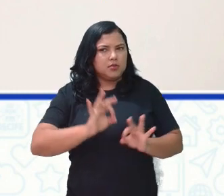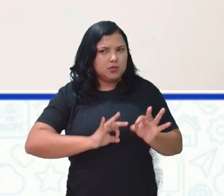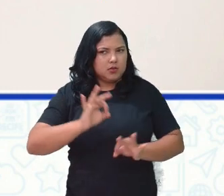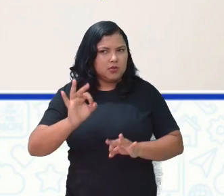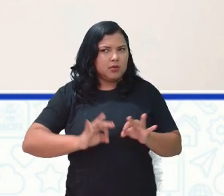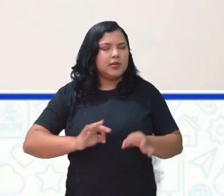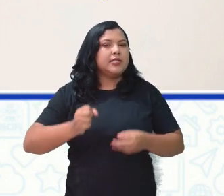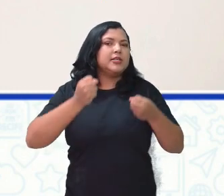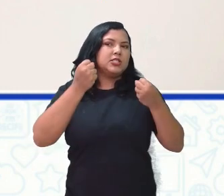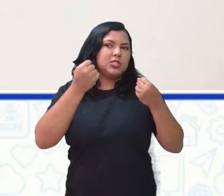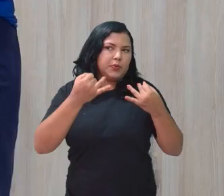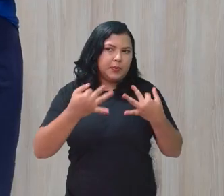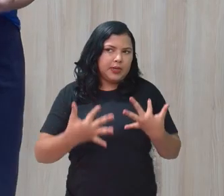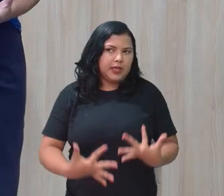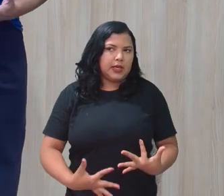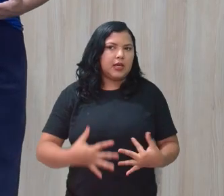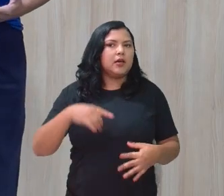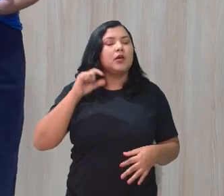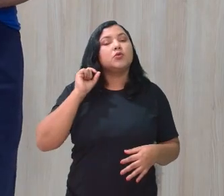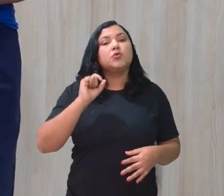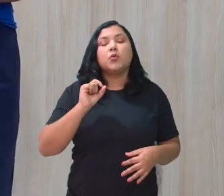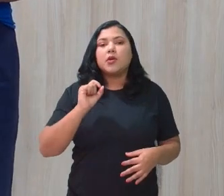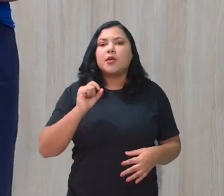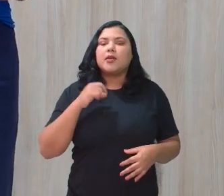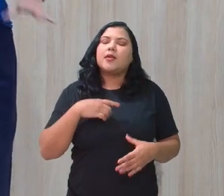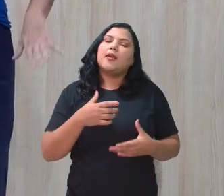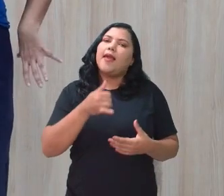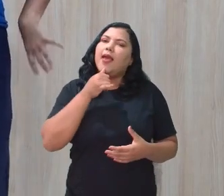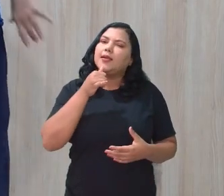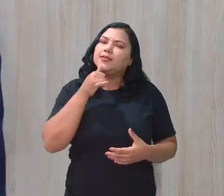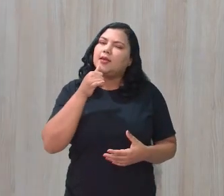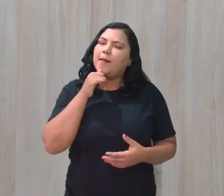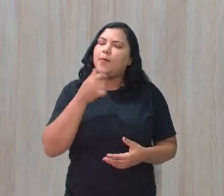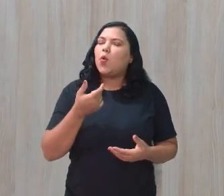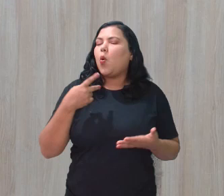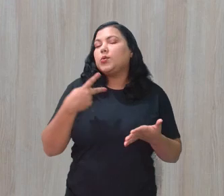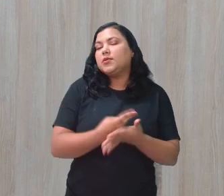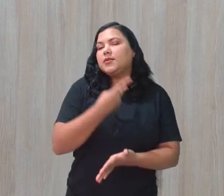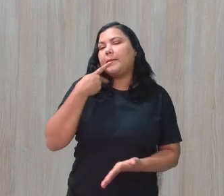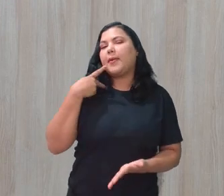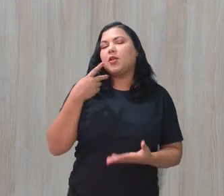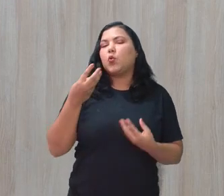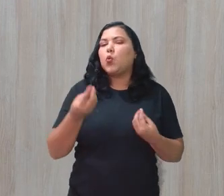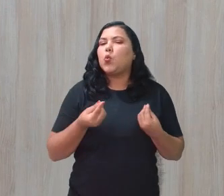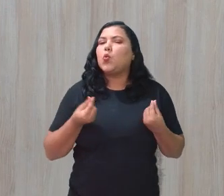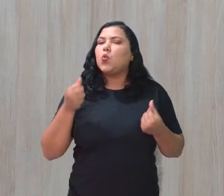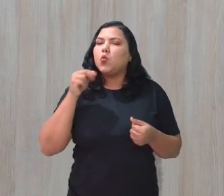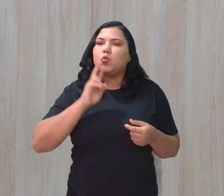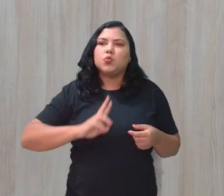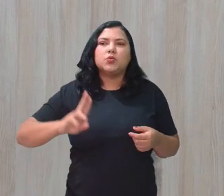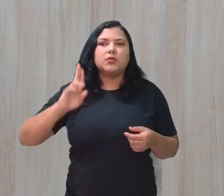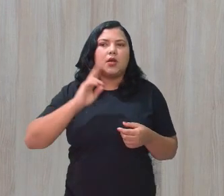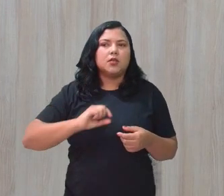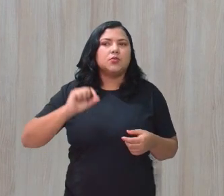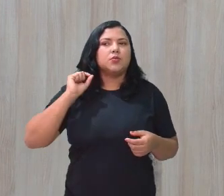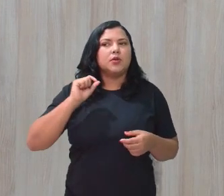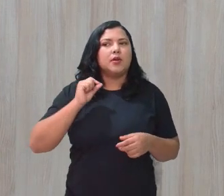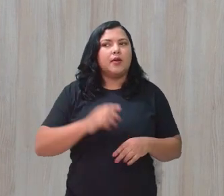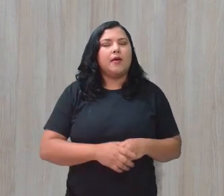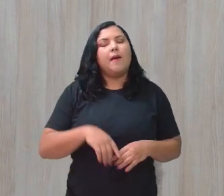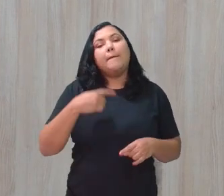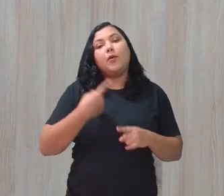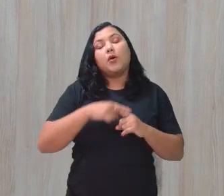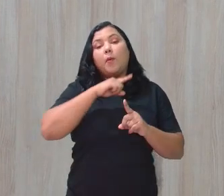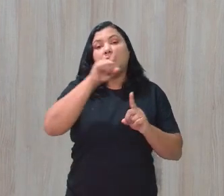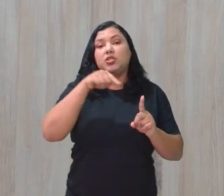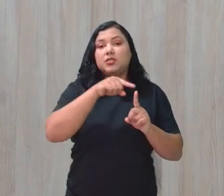quê? Fatos, tentando sensibilizar, usando um certo apelo. Por quê? Porque o